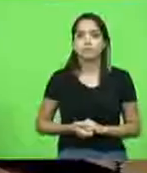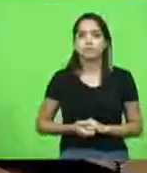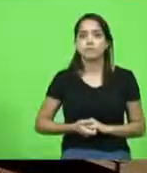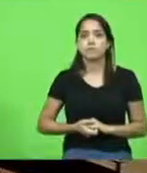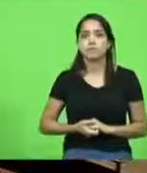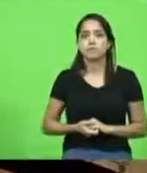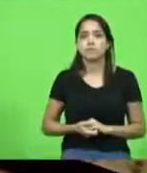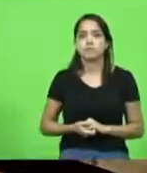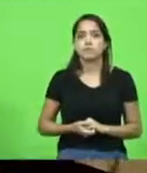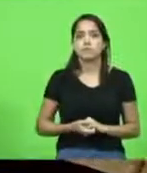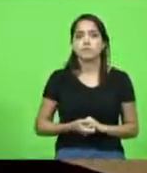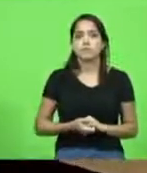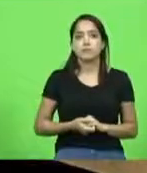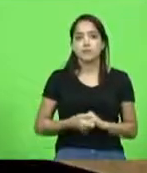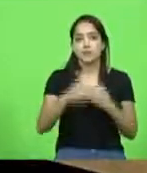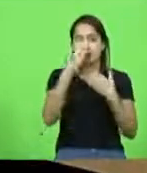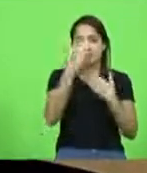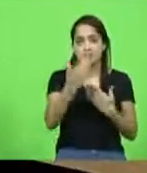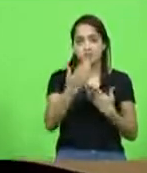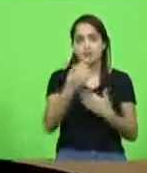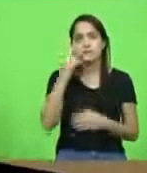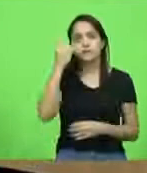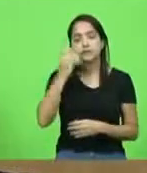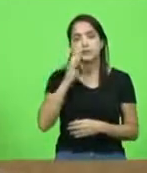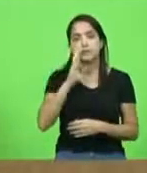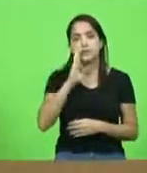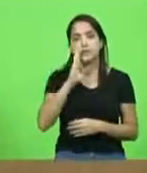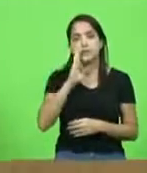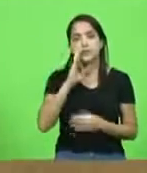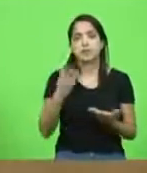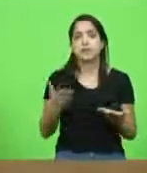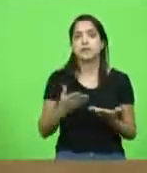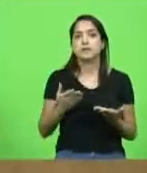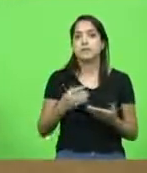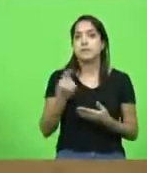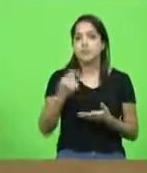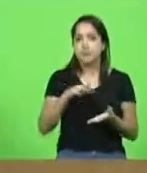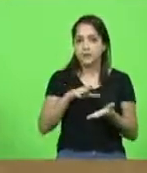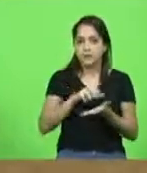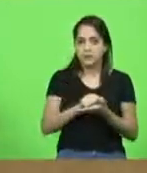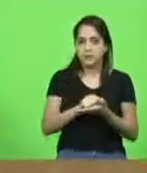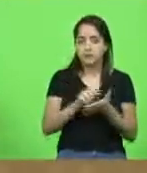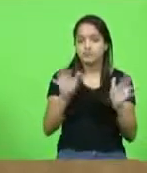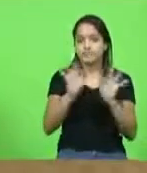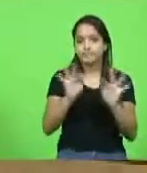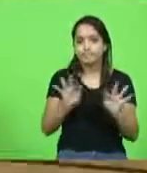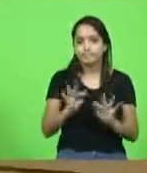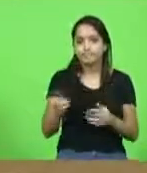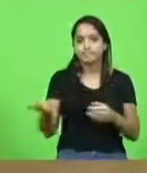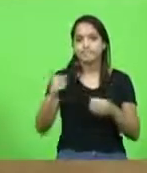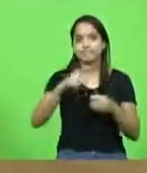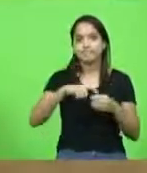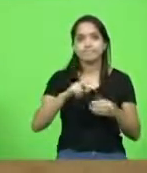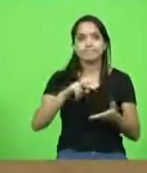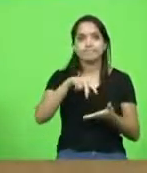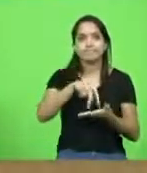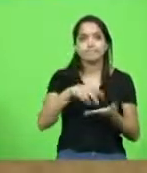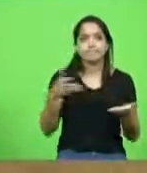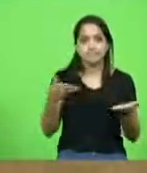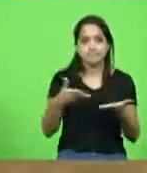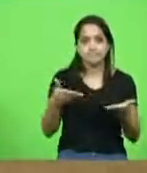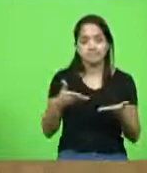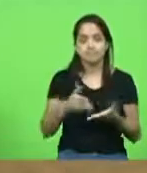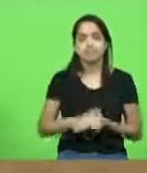e obrigado Deputado Berlanda primeiro quero fazer um registo muito feliz de poder voltar aqui na Tribuna a sua